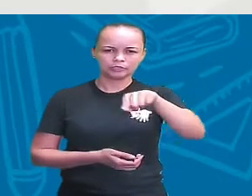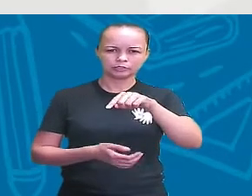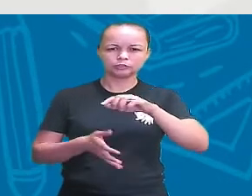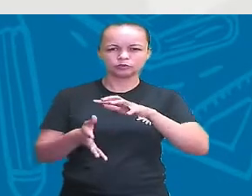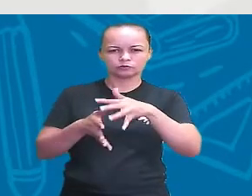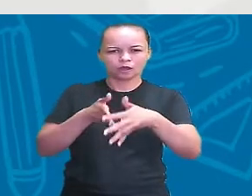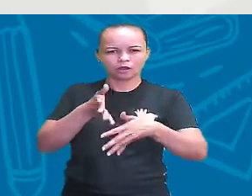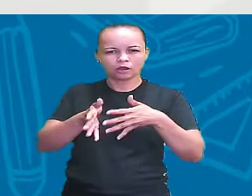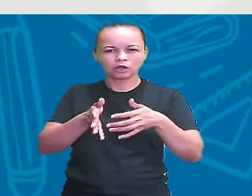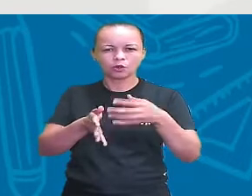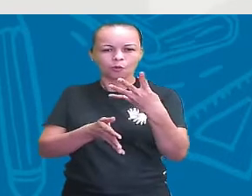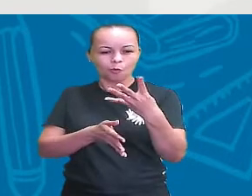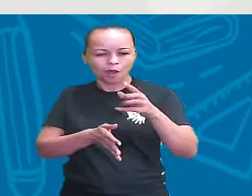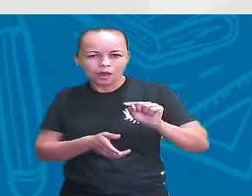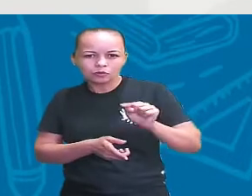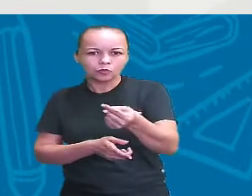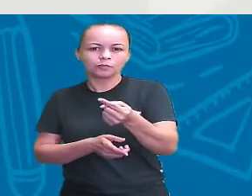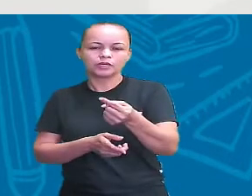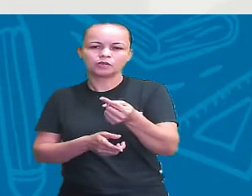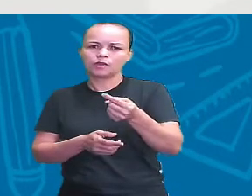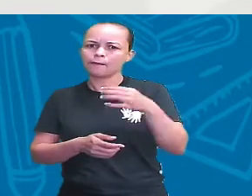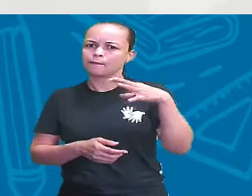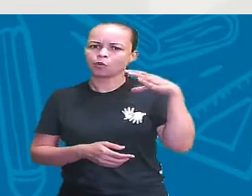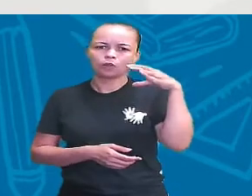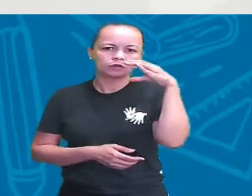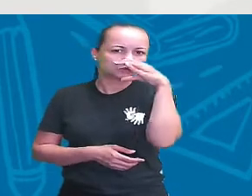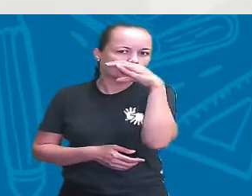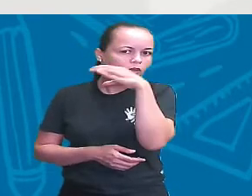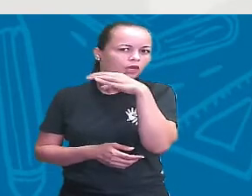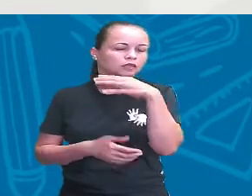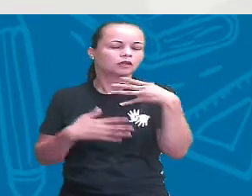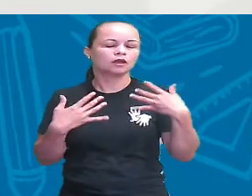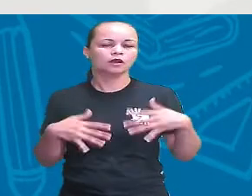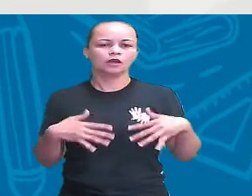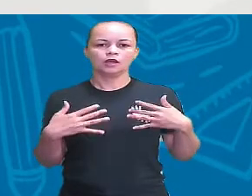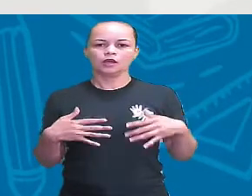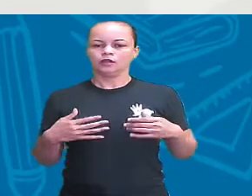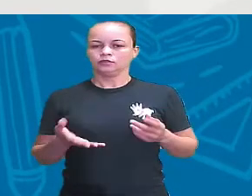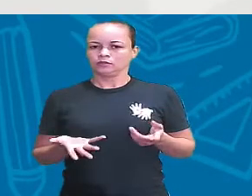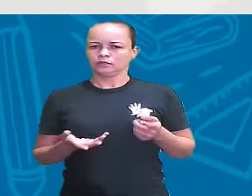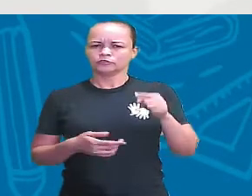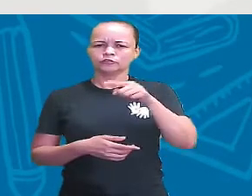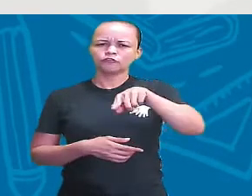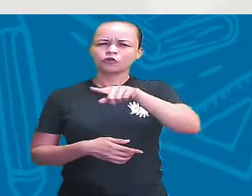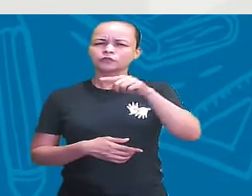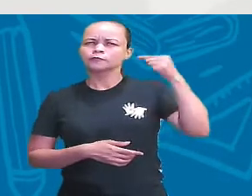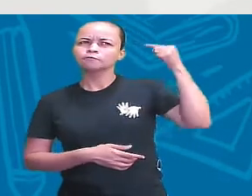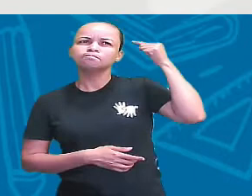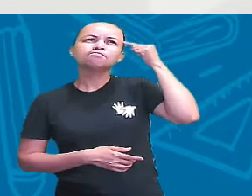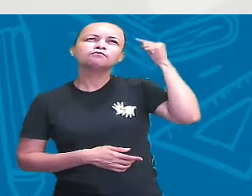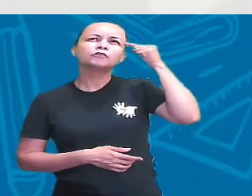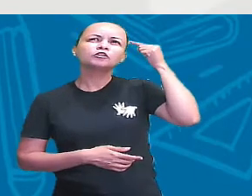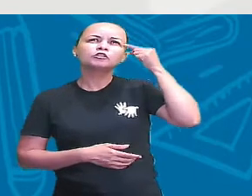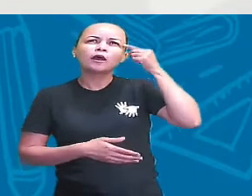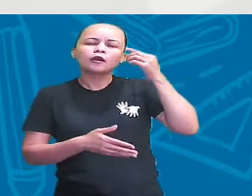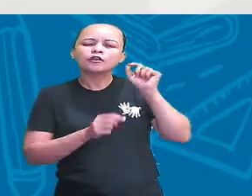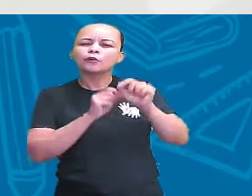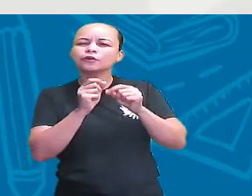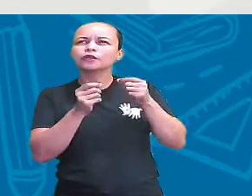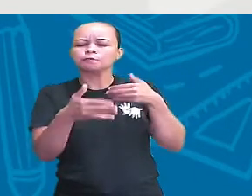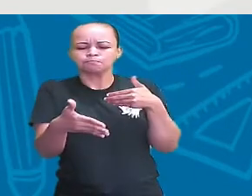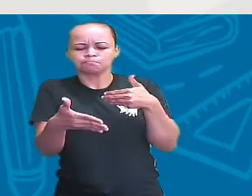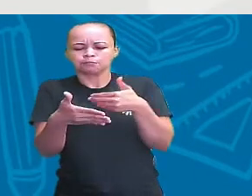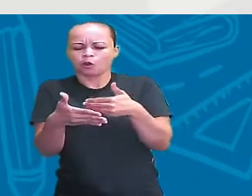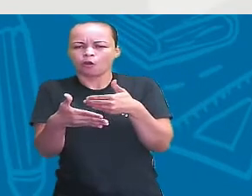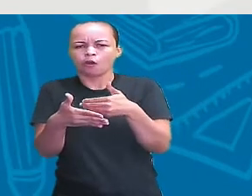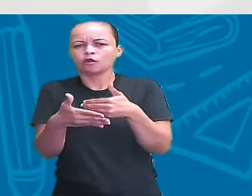Celsius. É muito quente, gente. Isso é quase como você imaginar que você estaria bem próximo ou